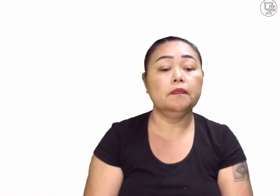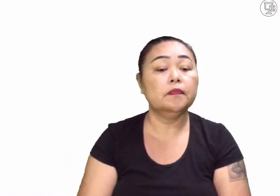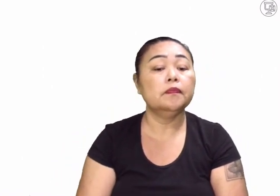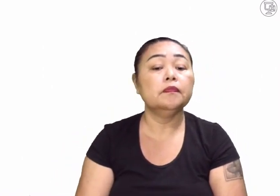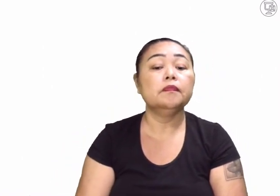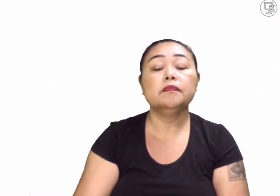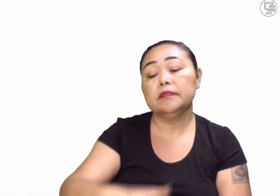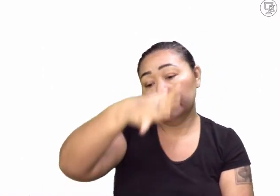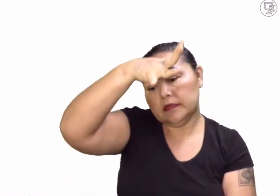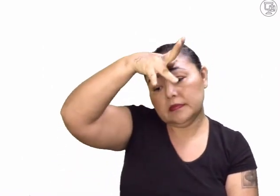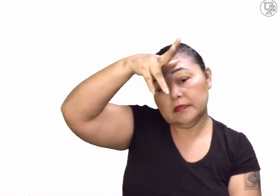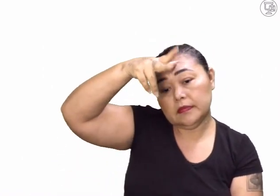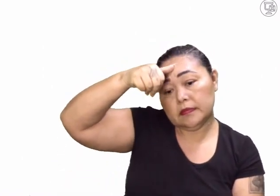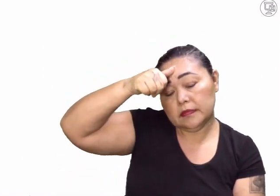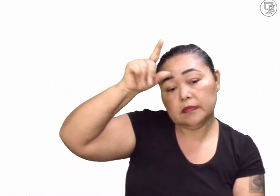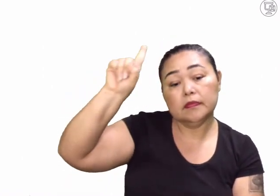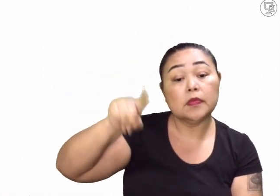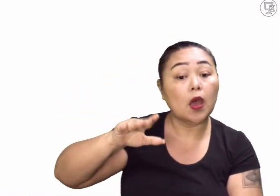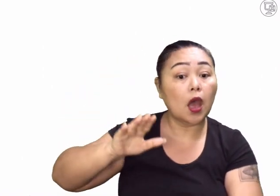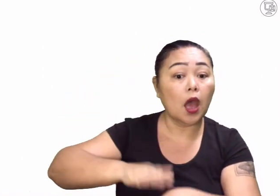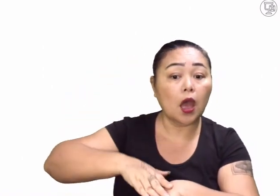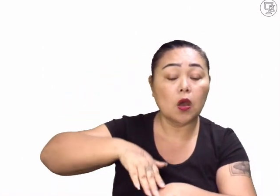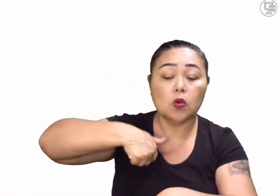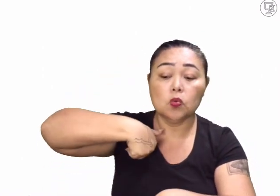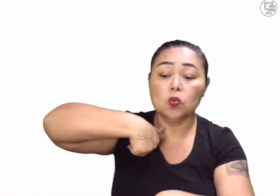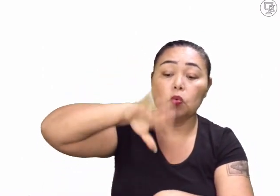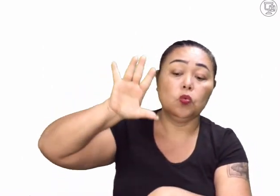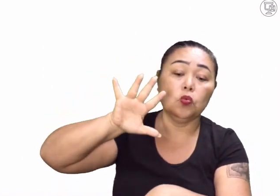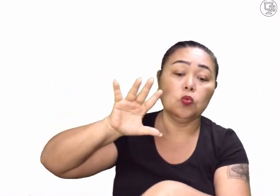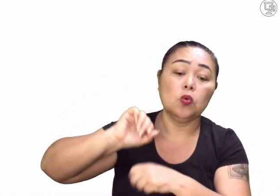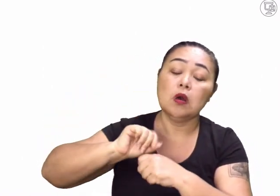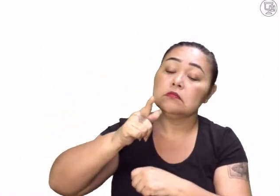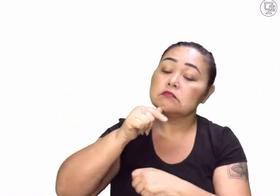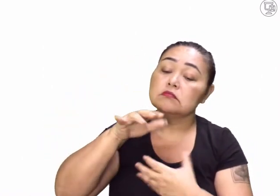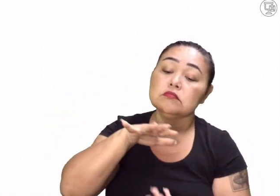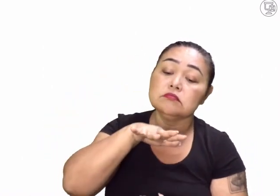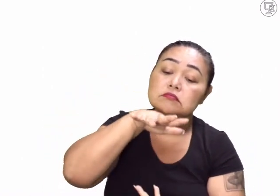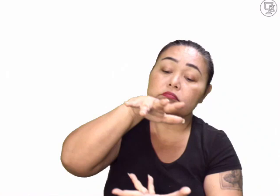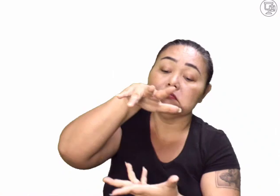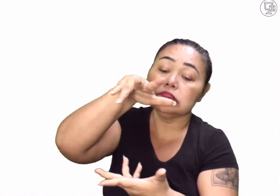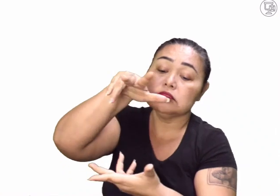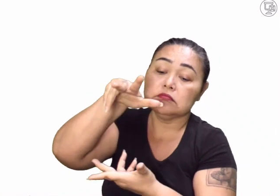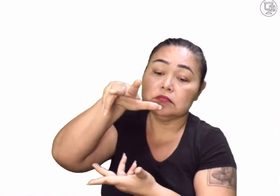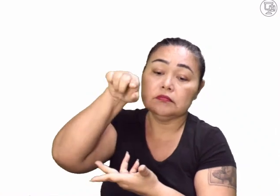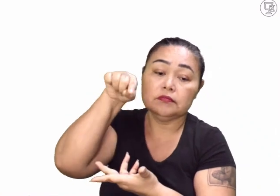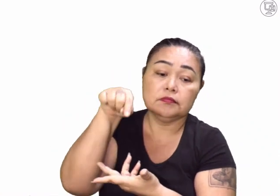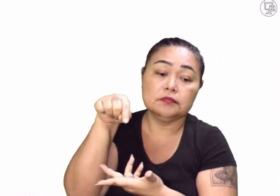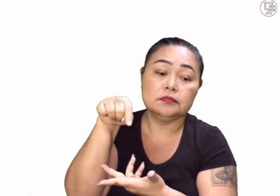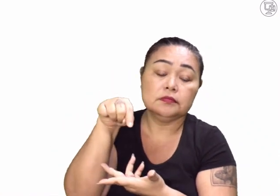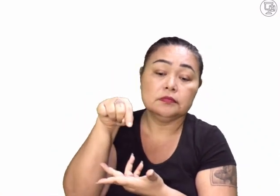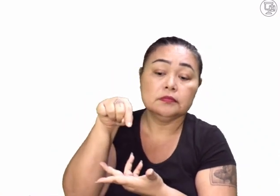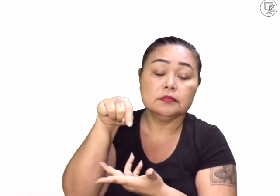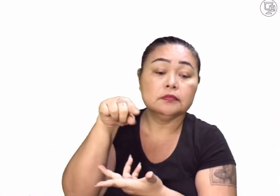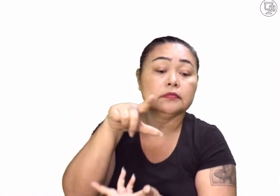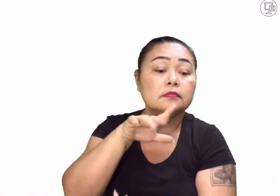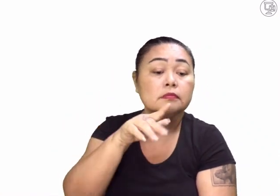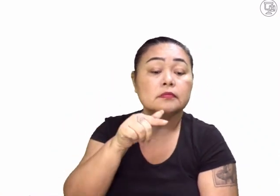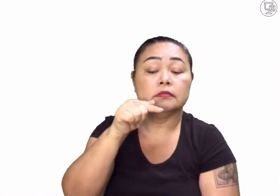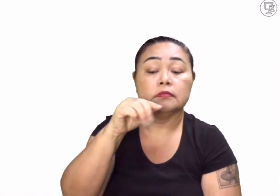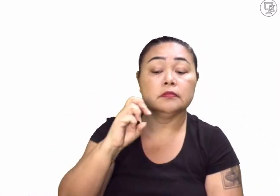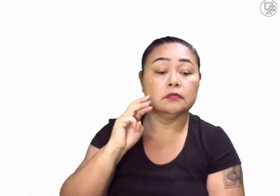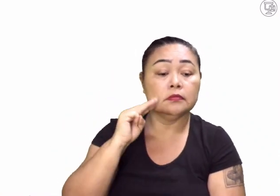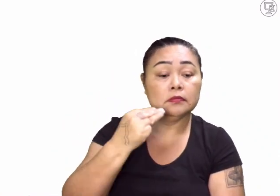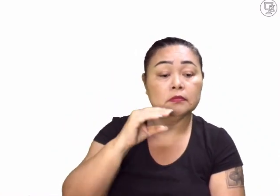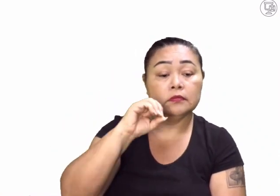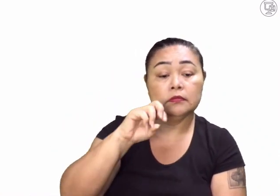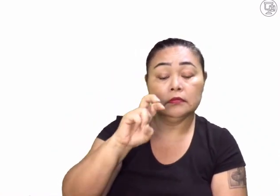A bacia do Rio Amazonas é a maior bacia hidrográfica do planeta Terra, com 7